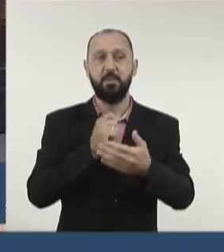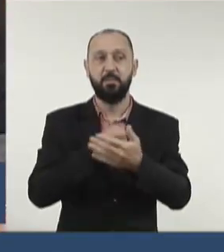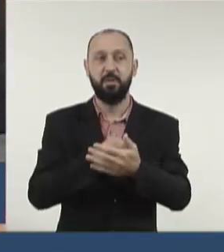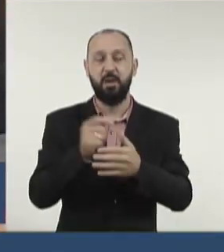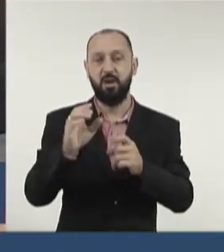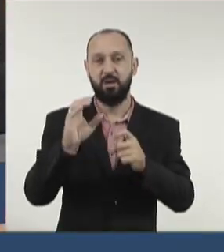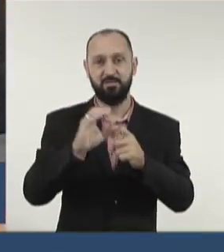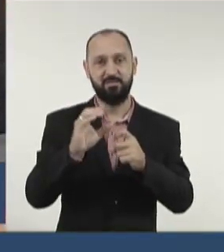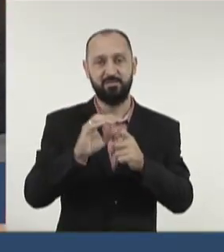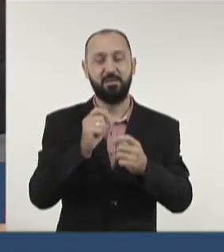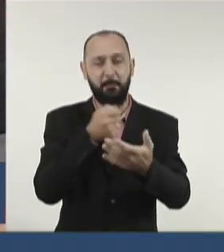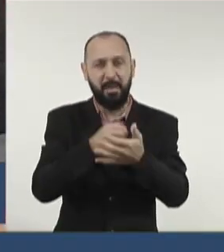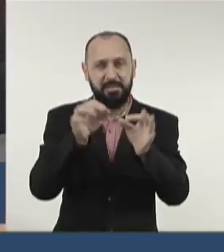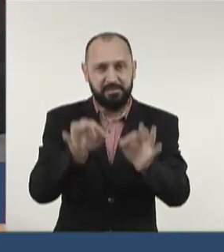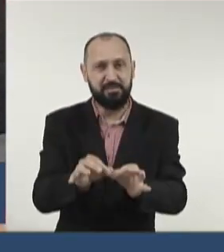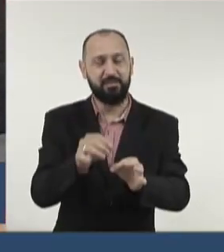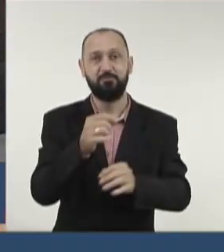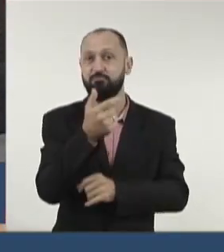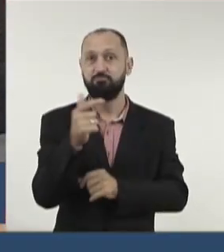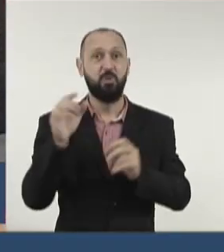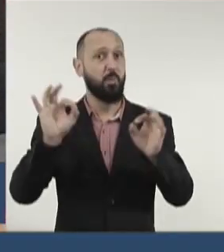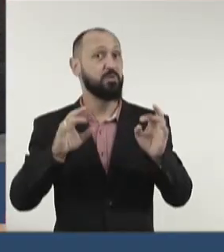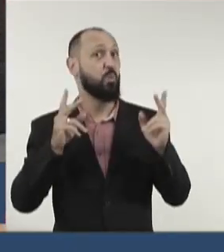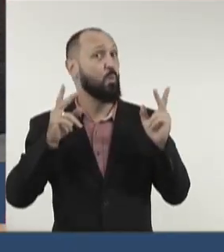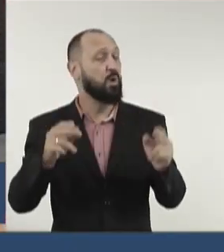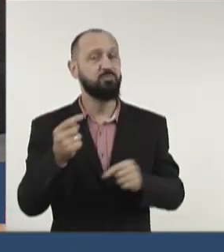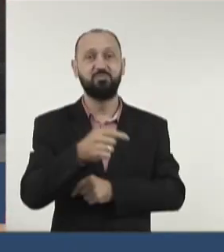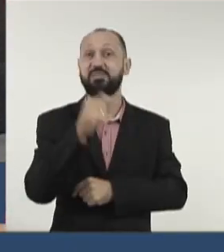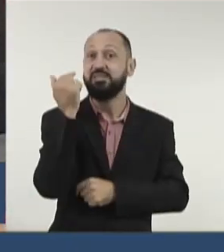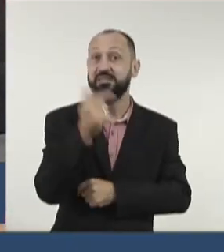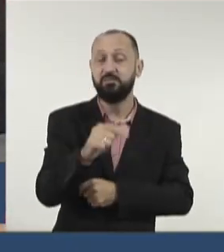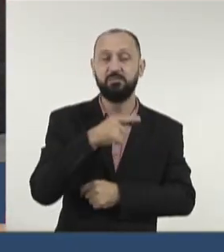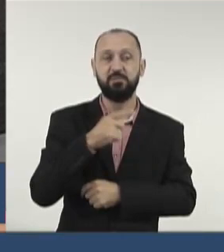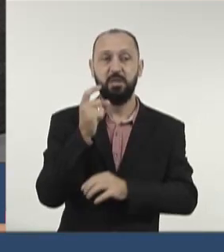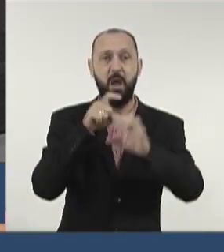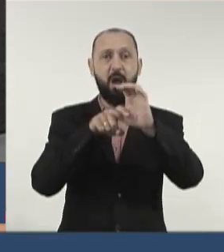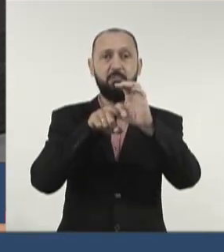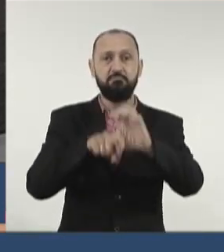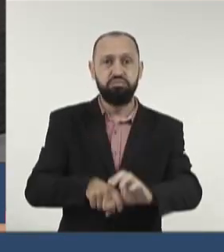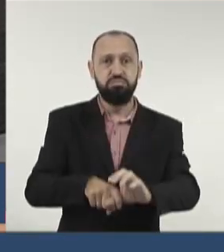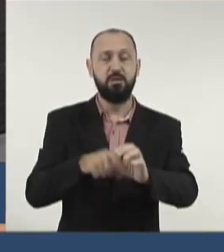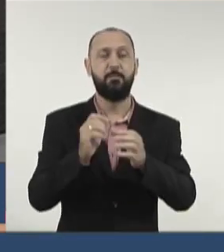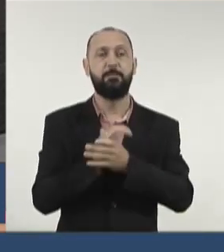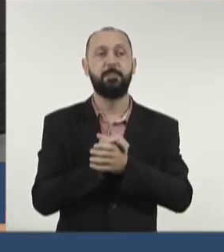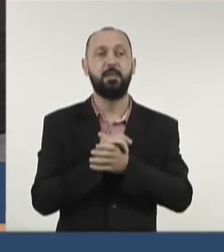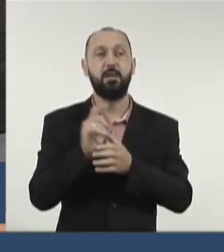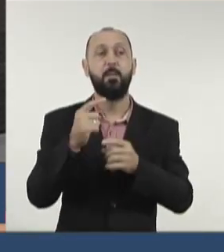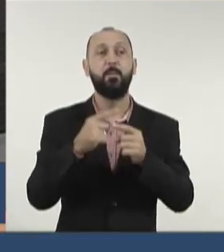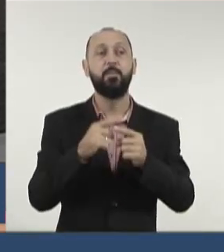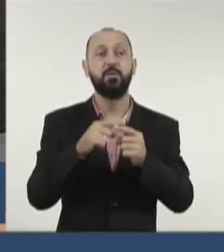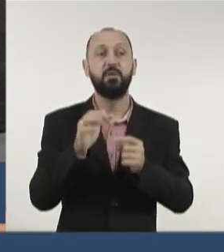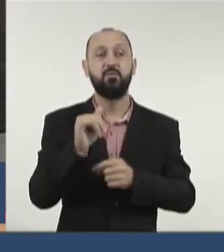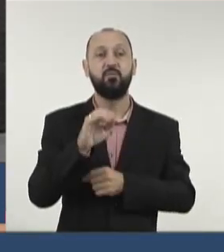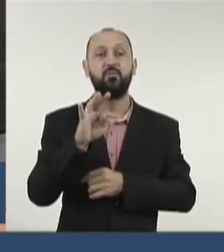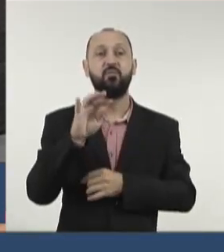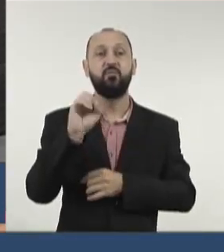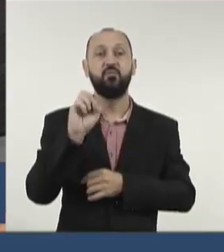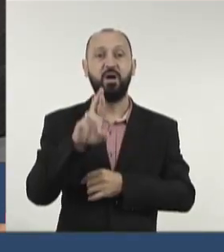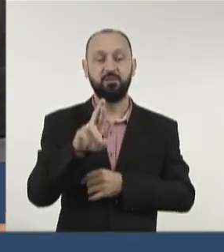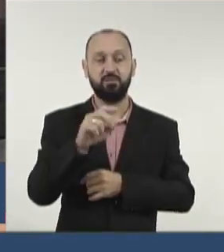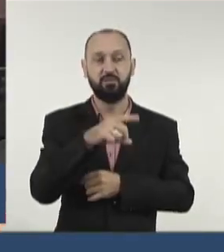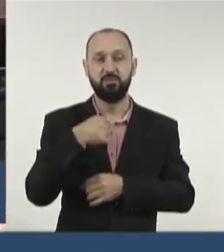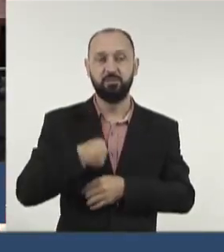a CACEMES. Eles não têm esse percentual. Esse rombo, esse valor, é do fator de